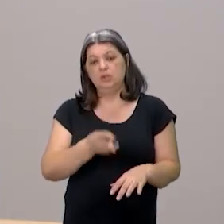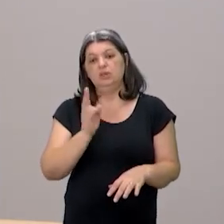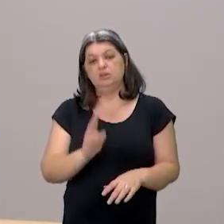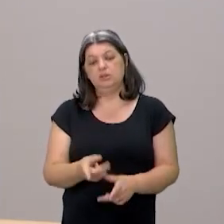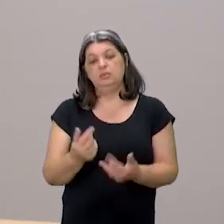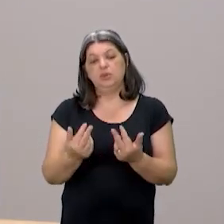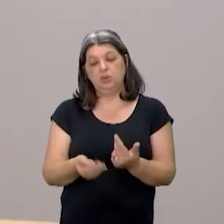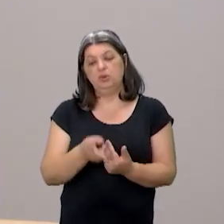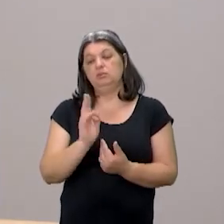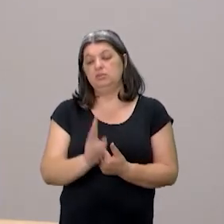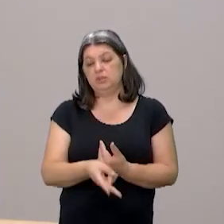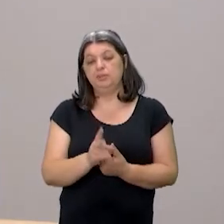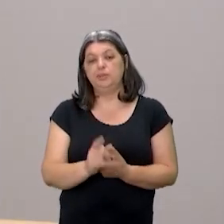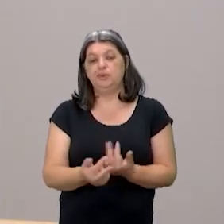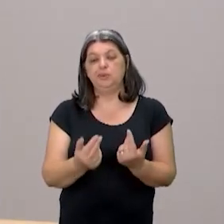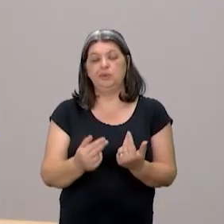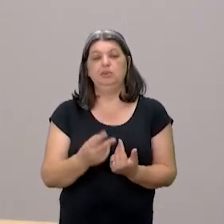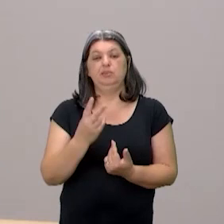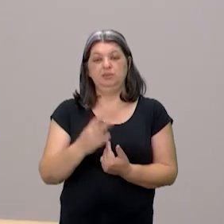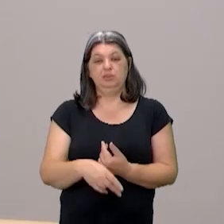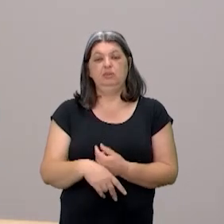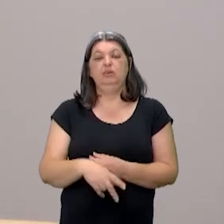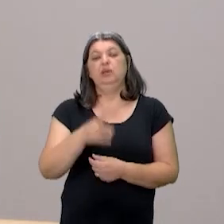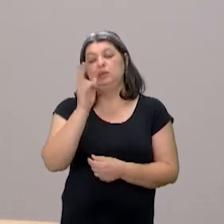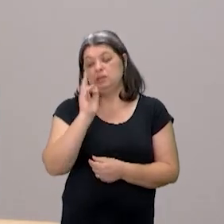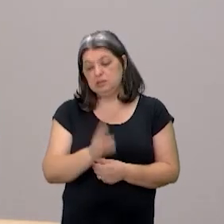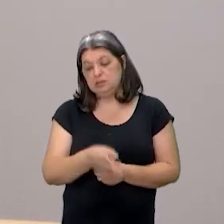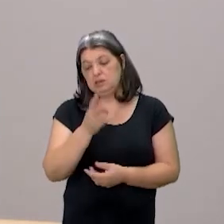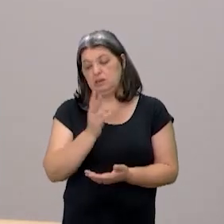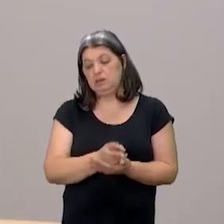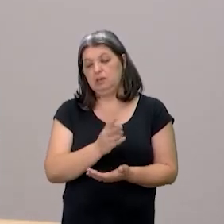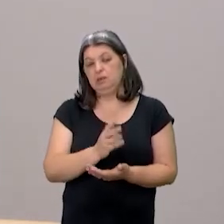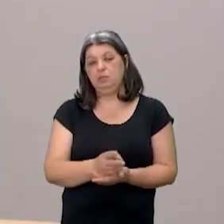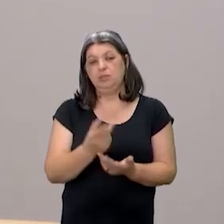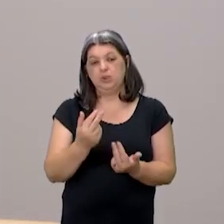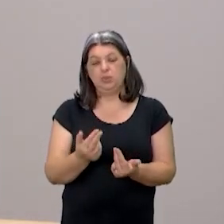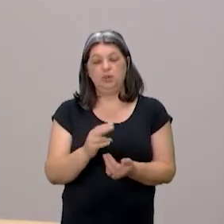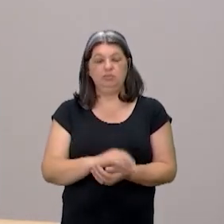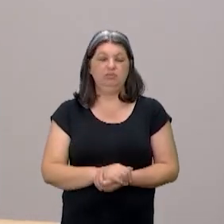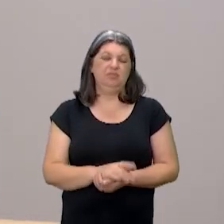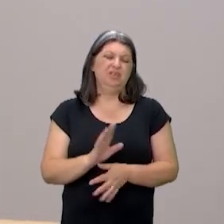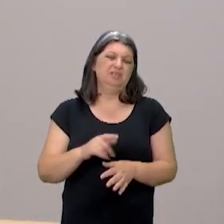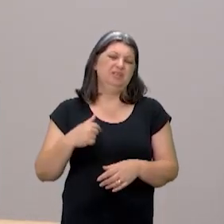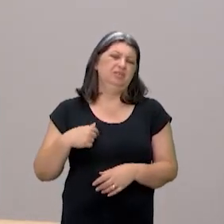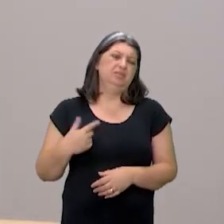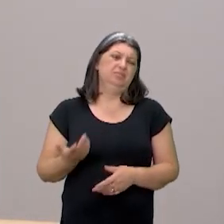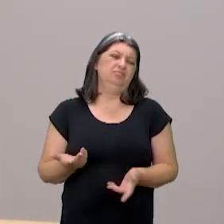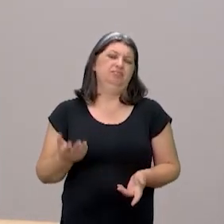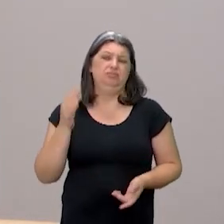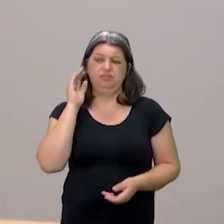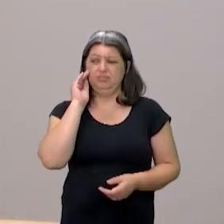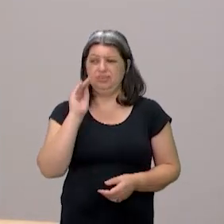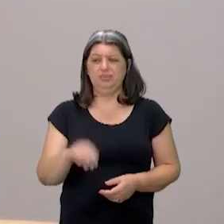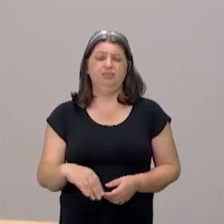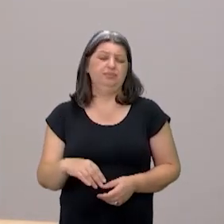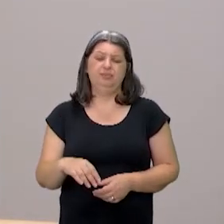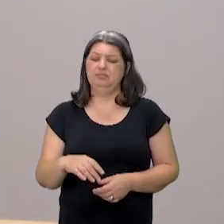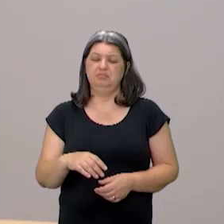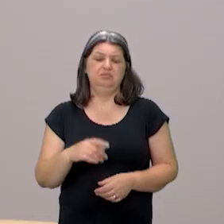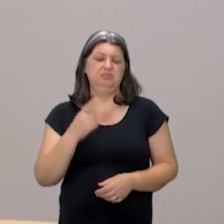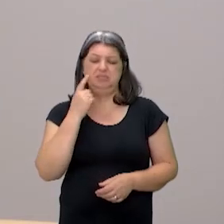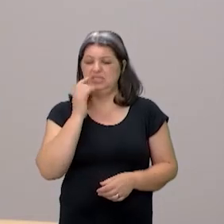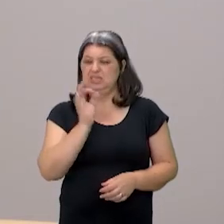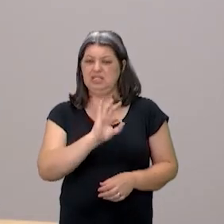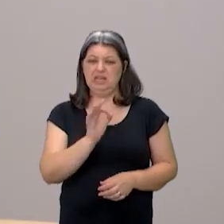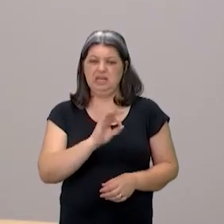mesmo procedimento, ele faz sempre a mesma coisa, de uma tal forma que, sabe, ele não pensa em mais nada, ele não